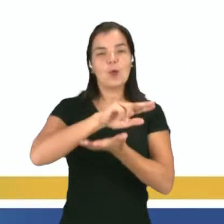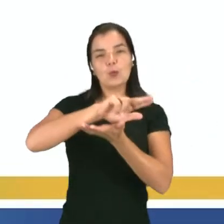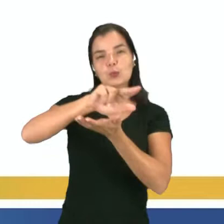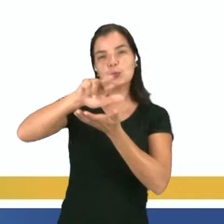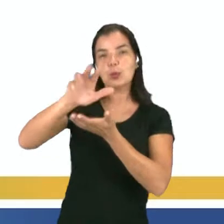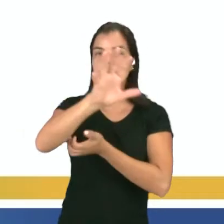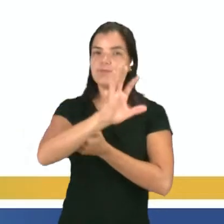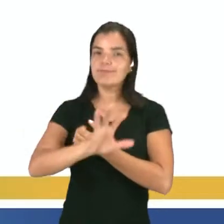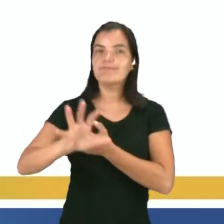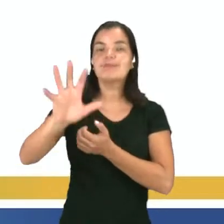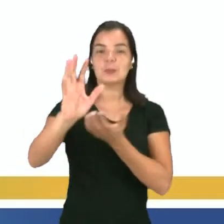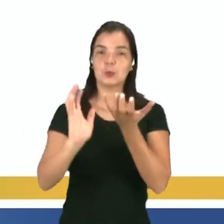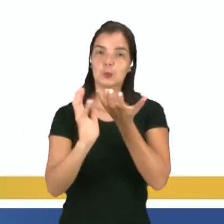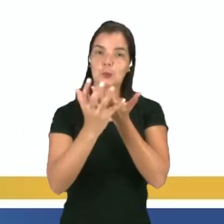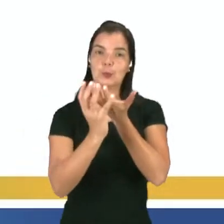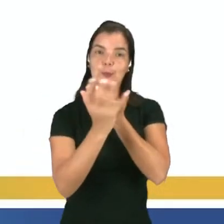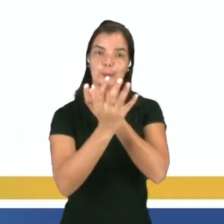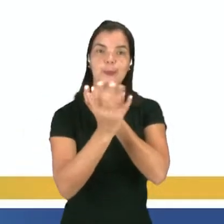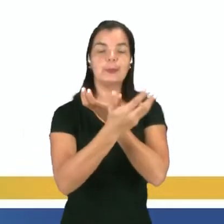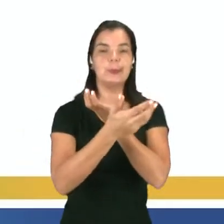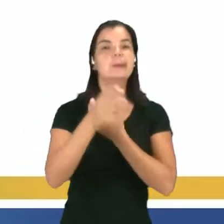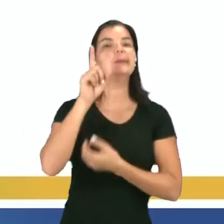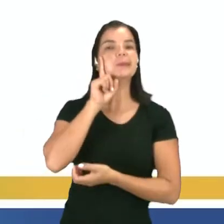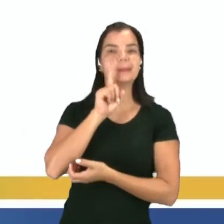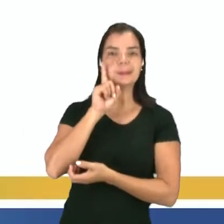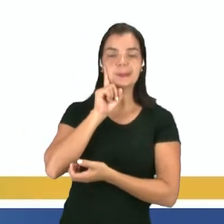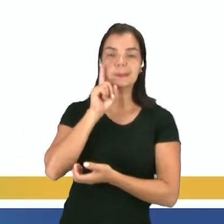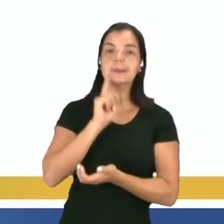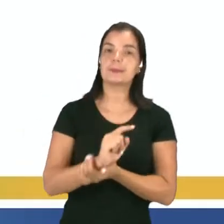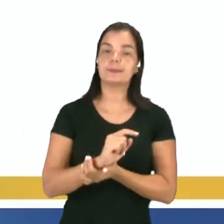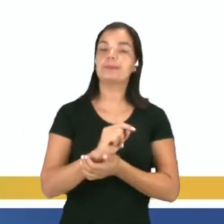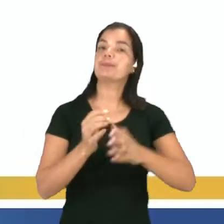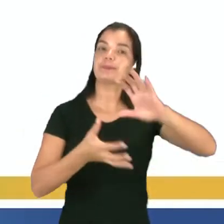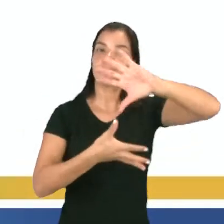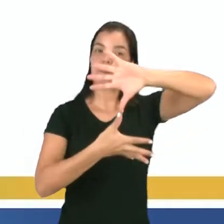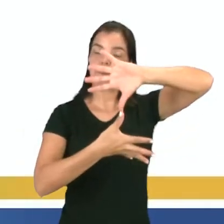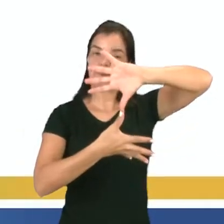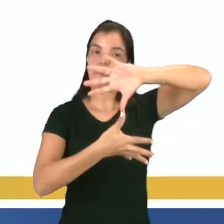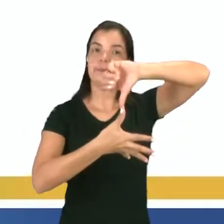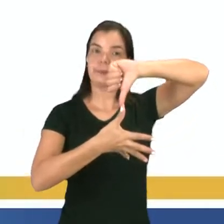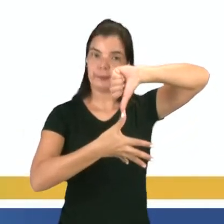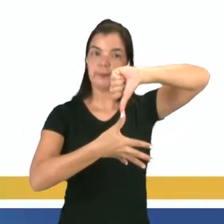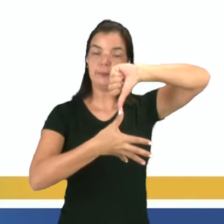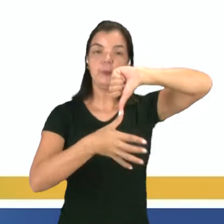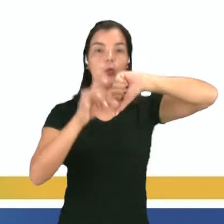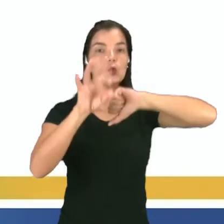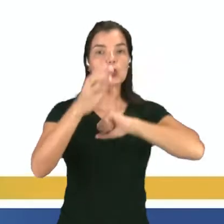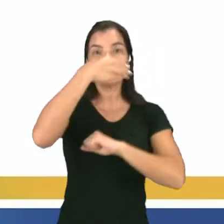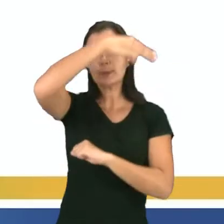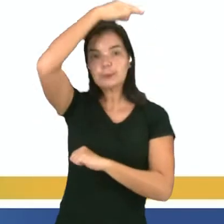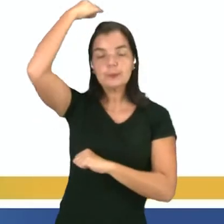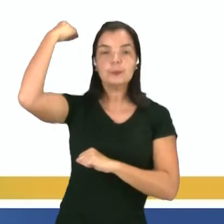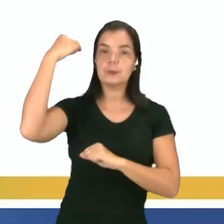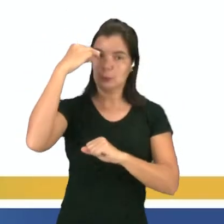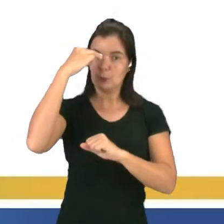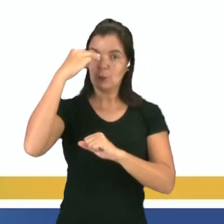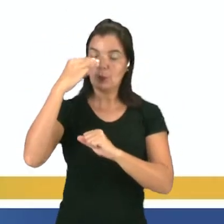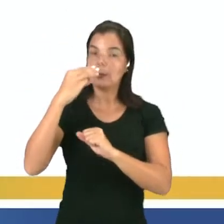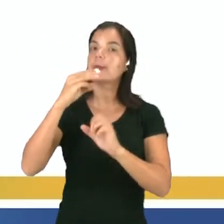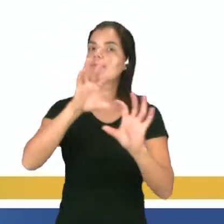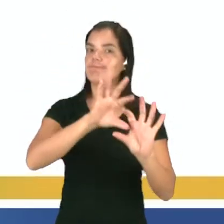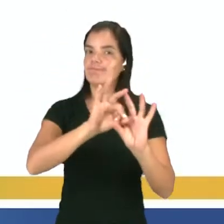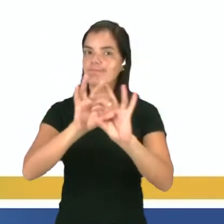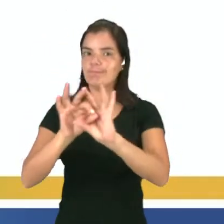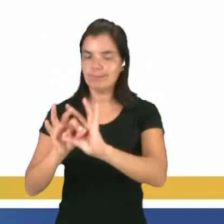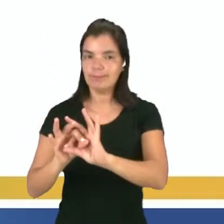diversas partes do continente americano. Na América do Norte, somente o México está inserido nesse